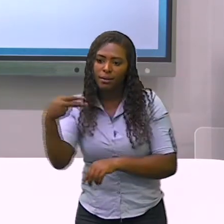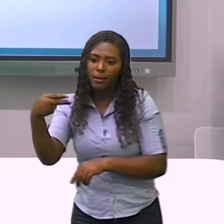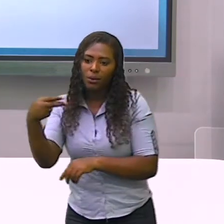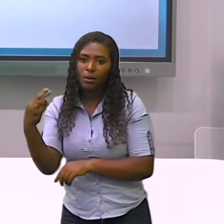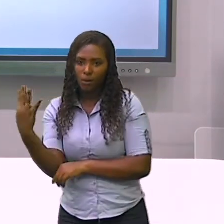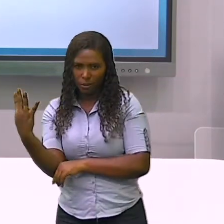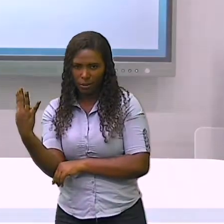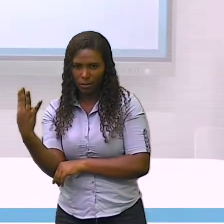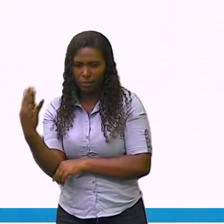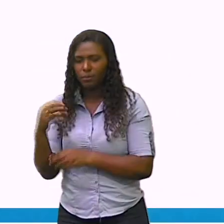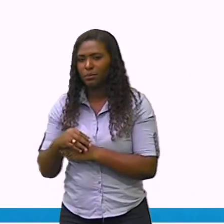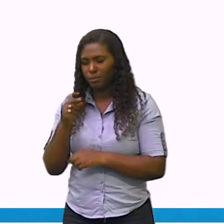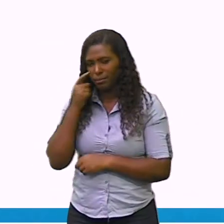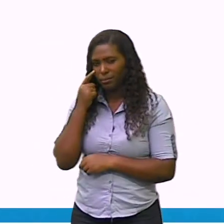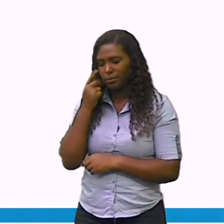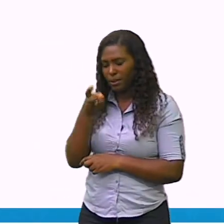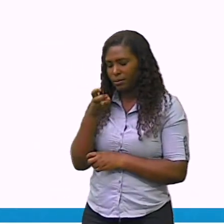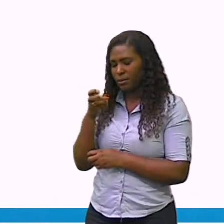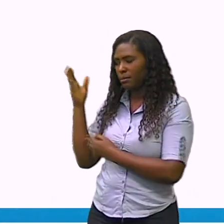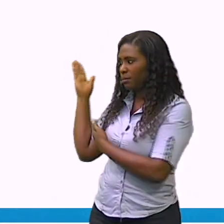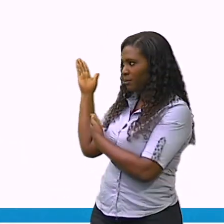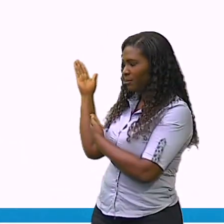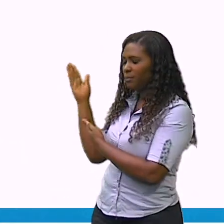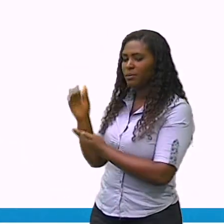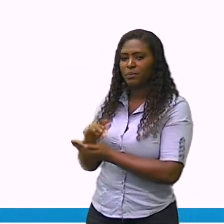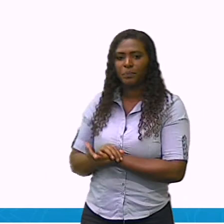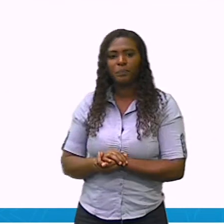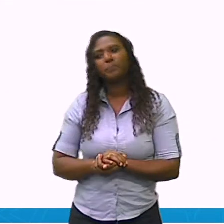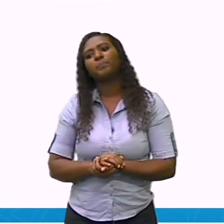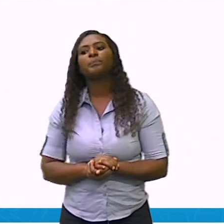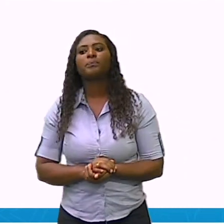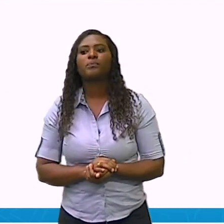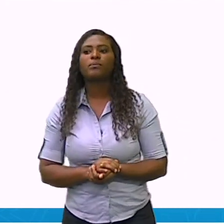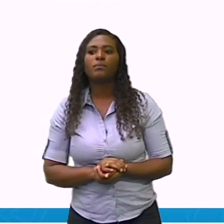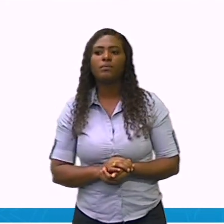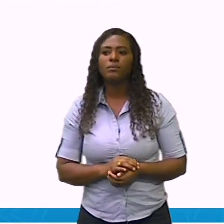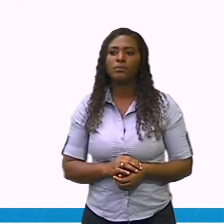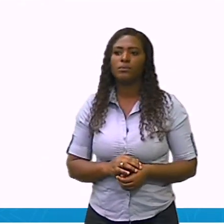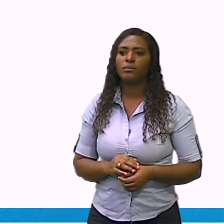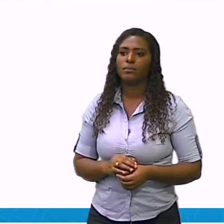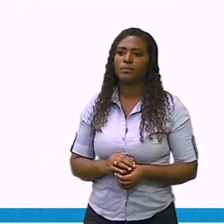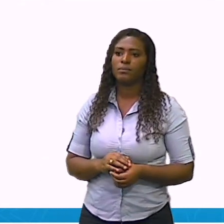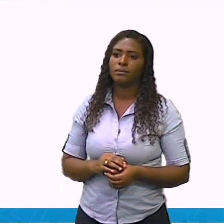Presta bastante atenção. Vamos lá. Nós vamos colocar